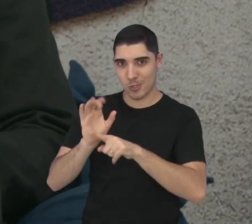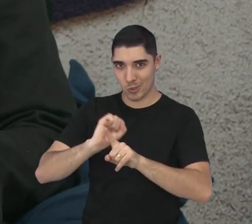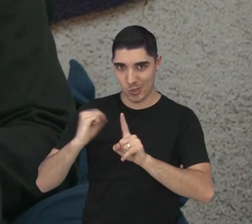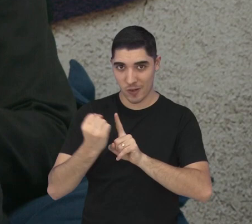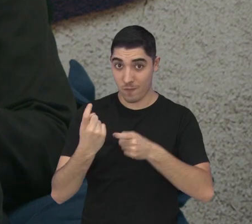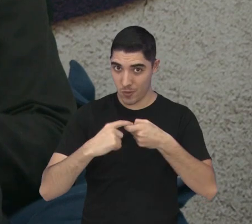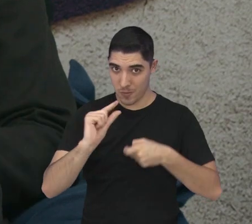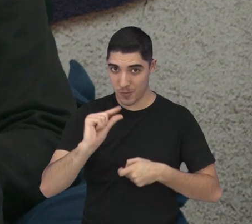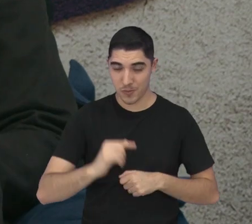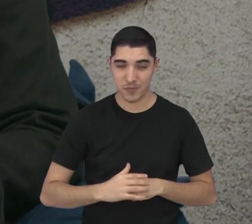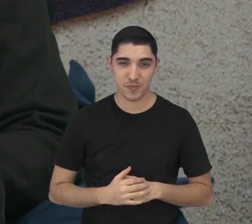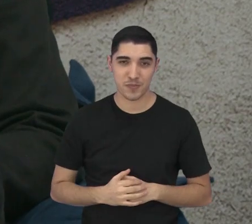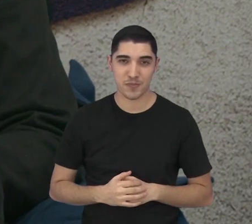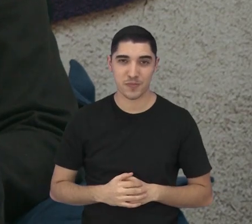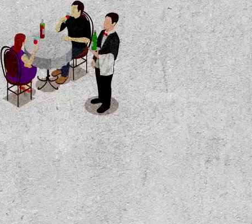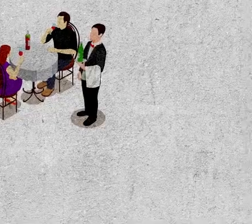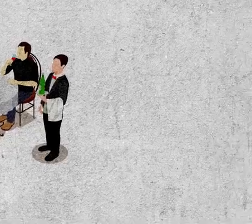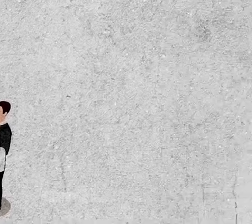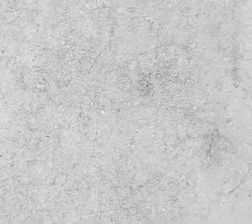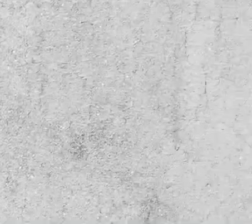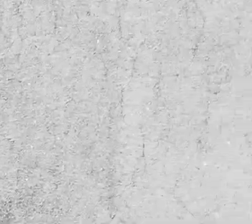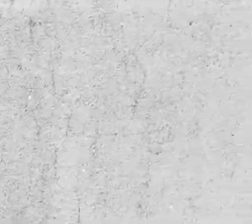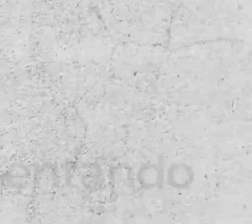assistente social. A gente volta já já.